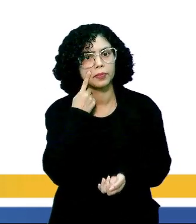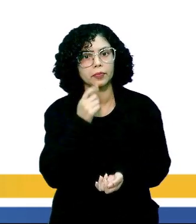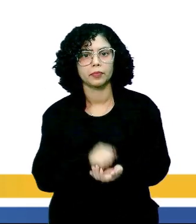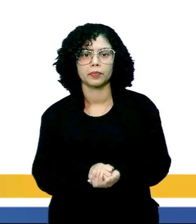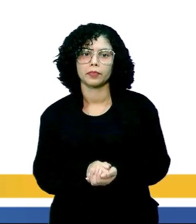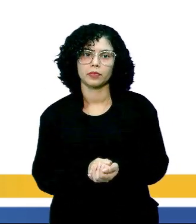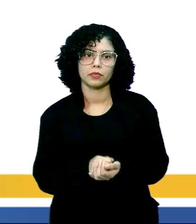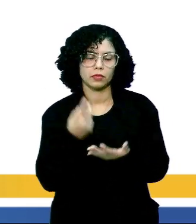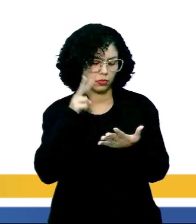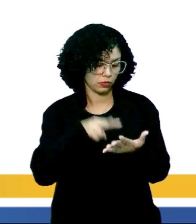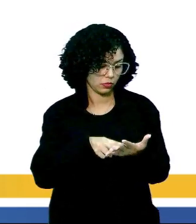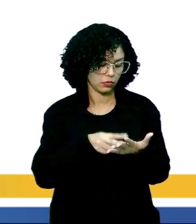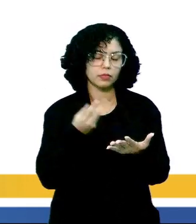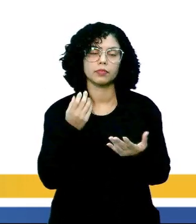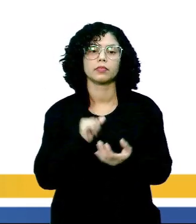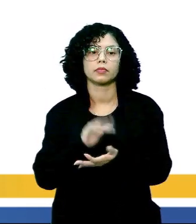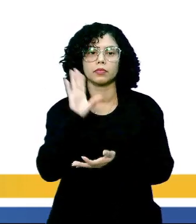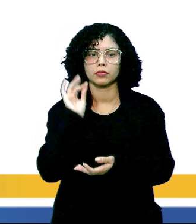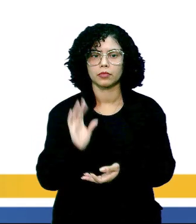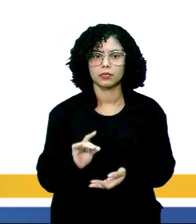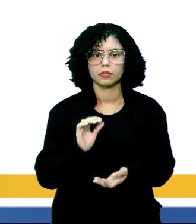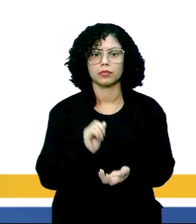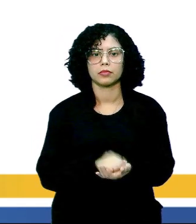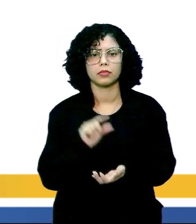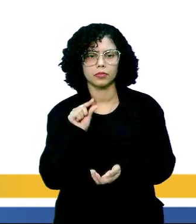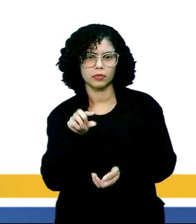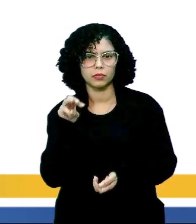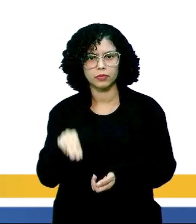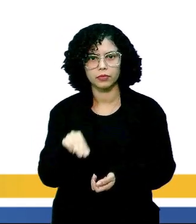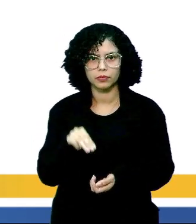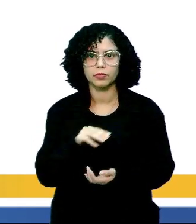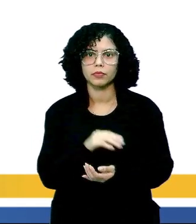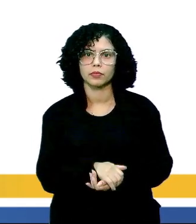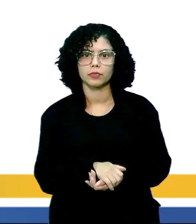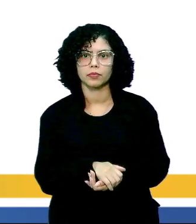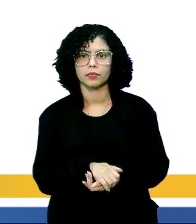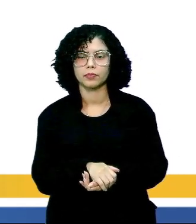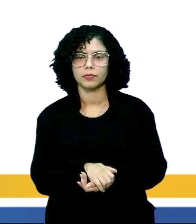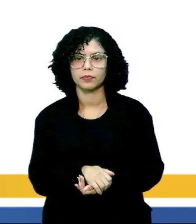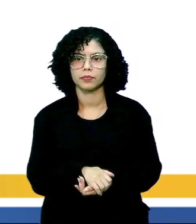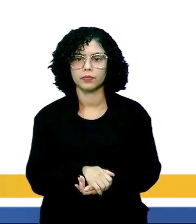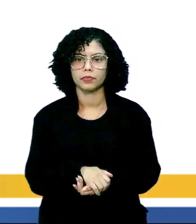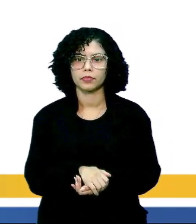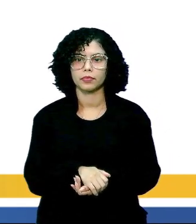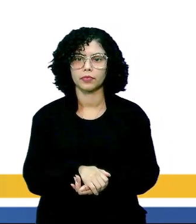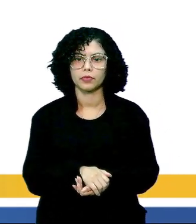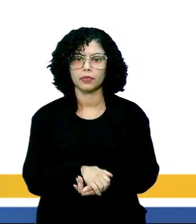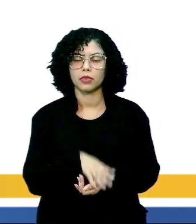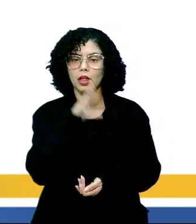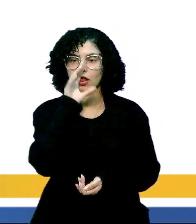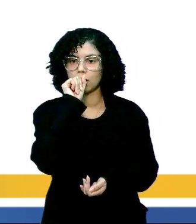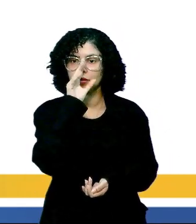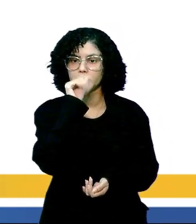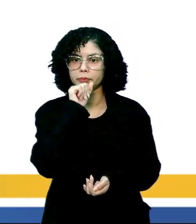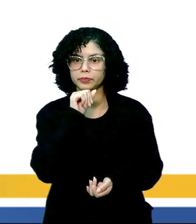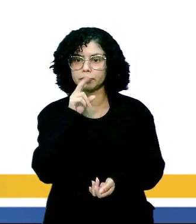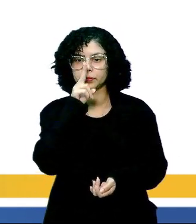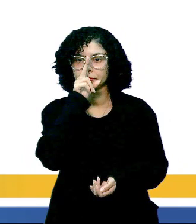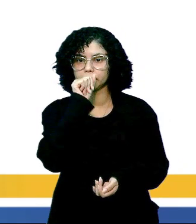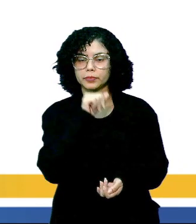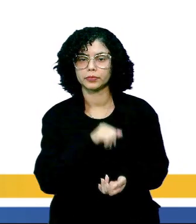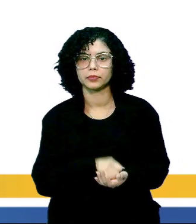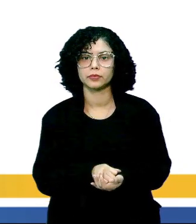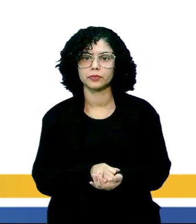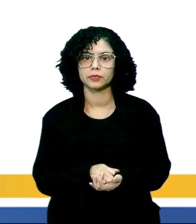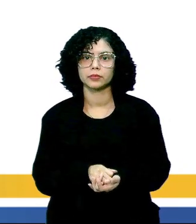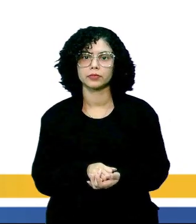checam seu telefone a cada poucos minutos, e uma cor laranja mais forte,